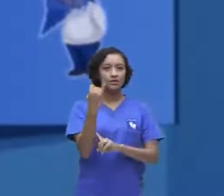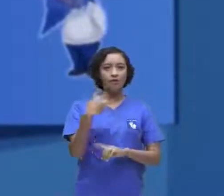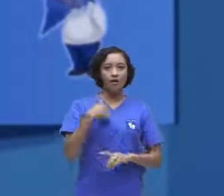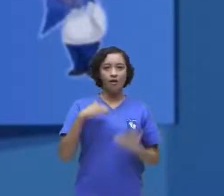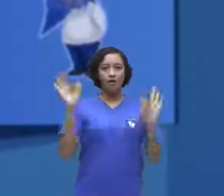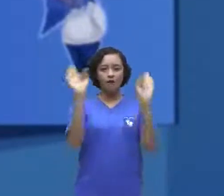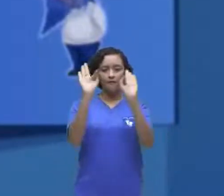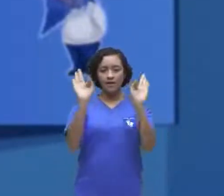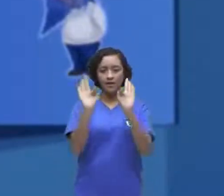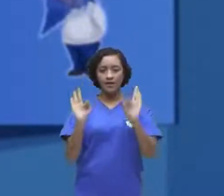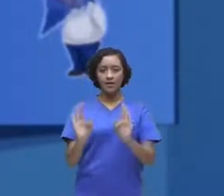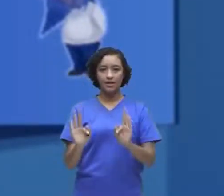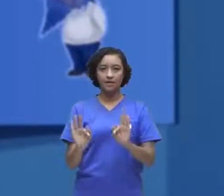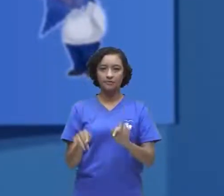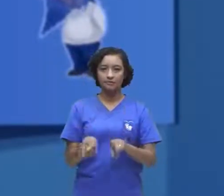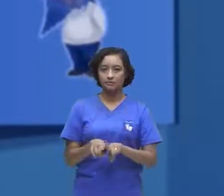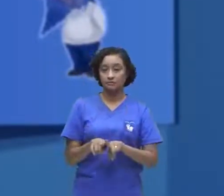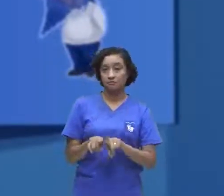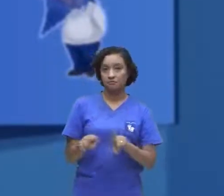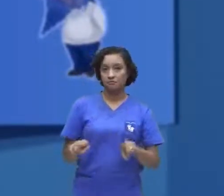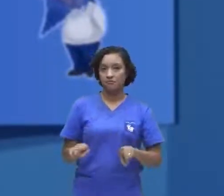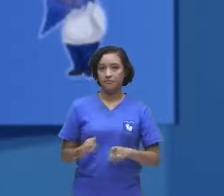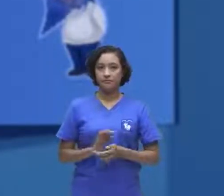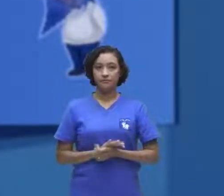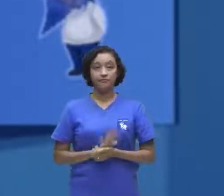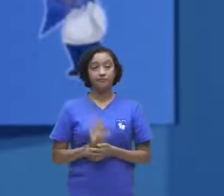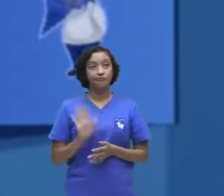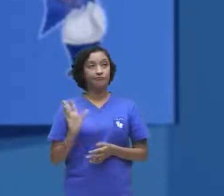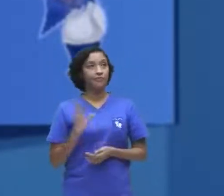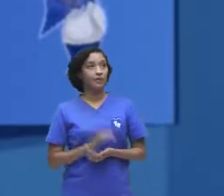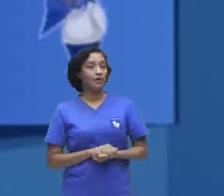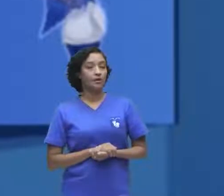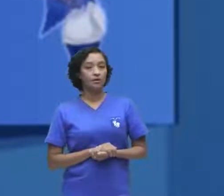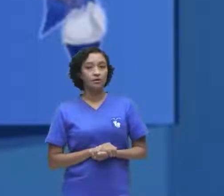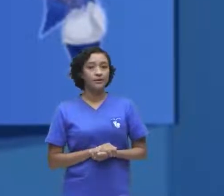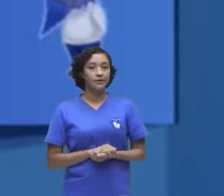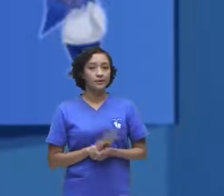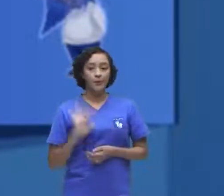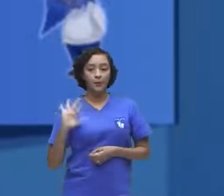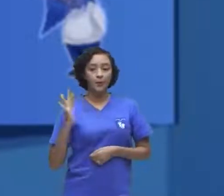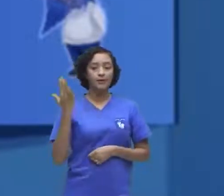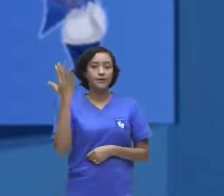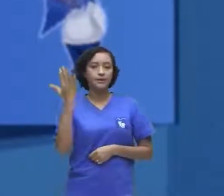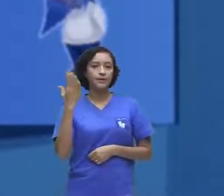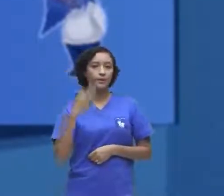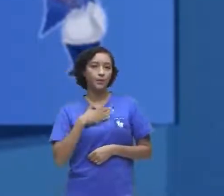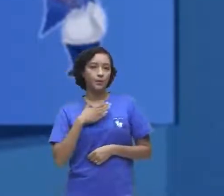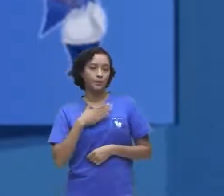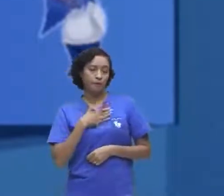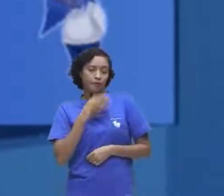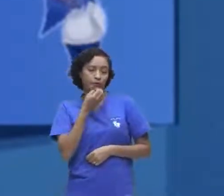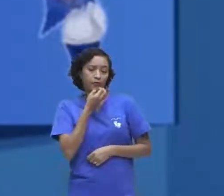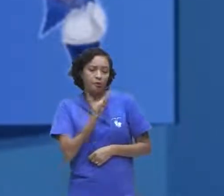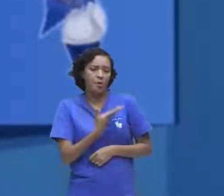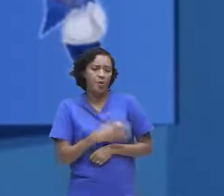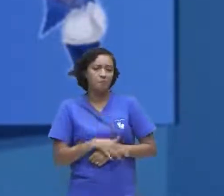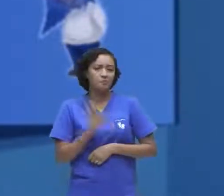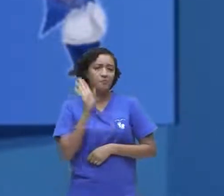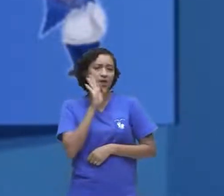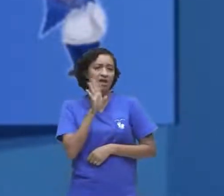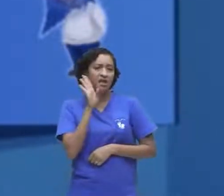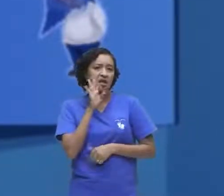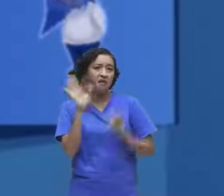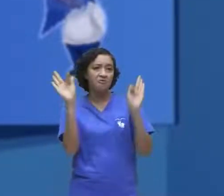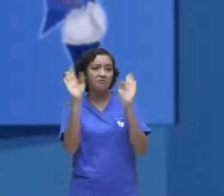feliz, mas mesmo assim ela diz, aconteceu isso comigo, foi bom, está sendo legal, estou